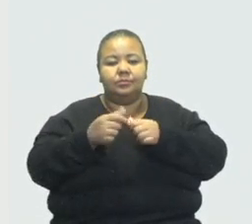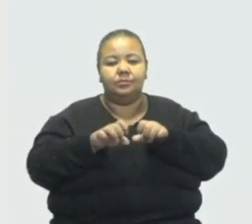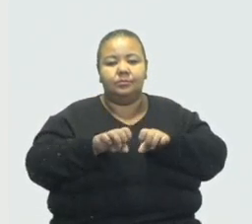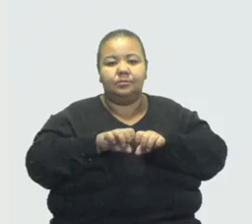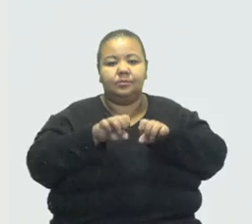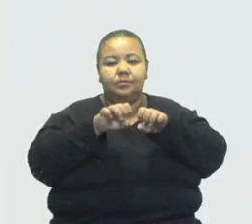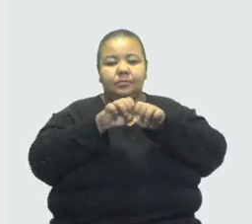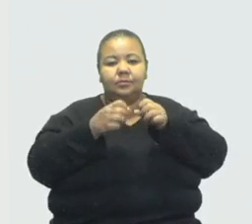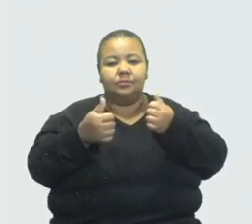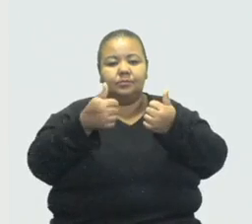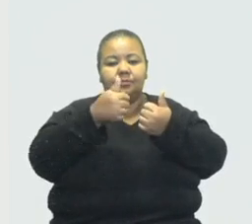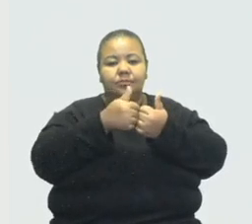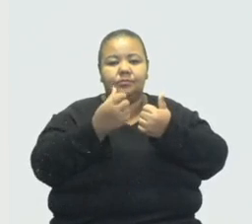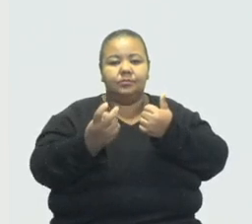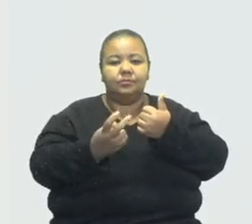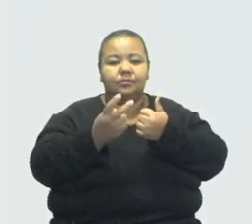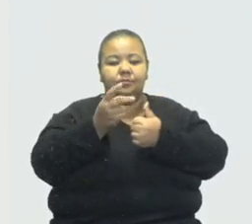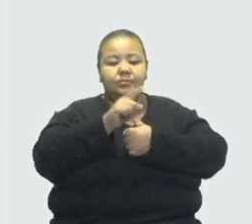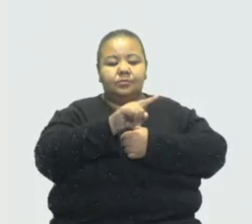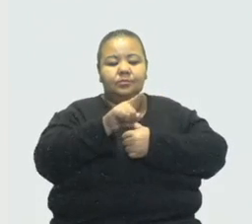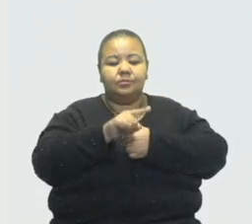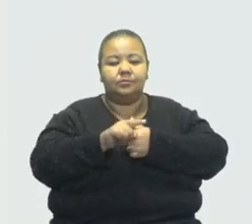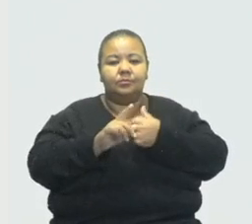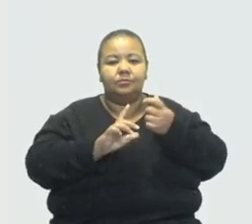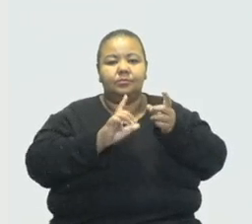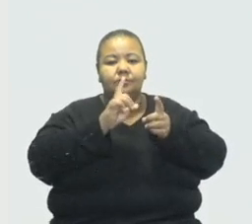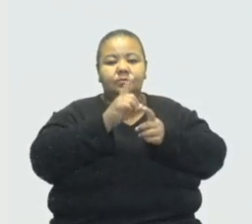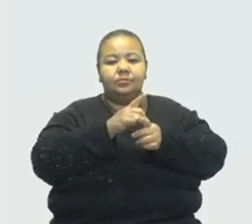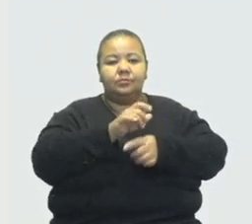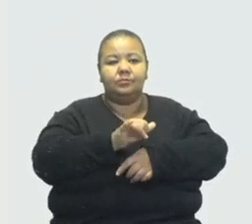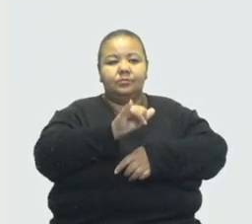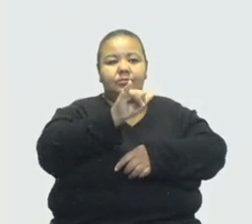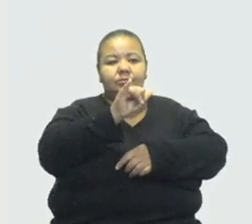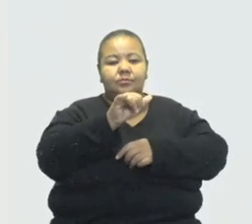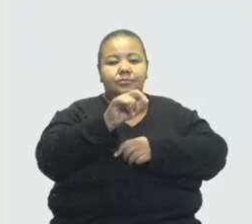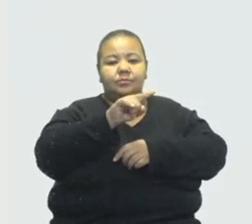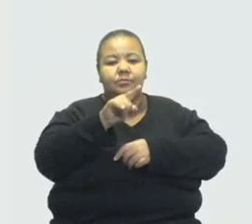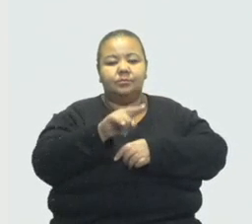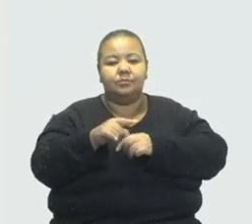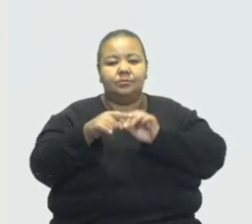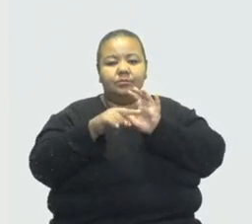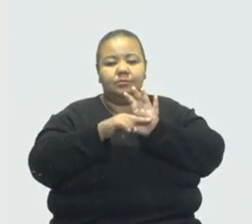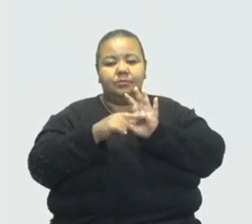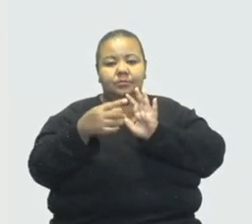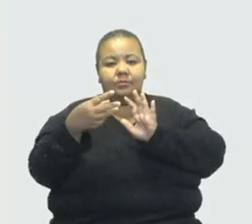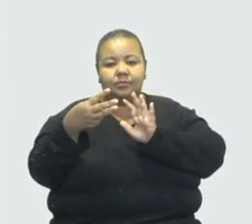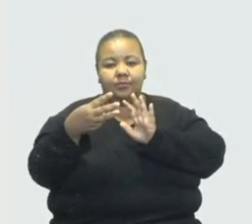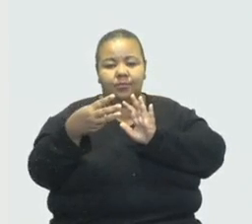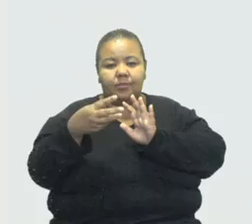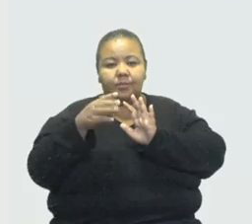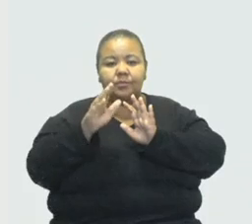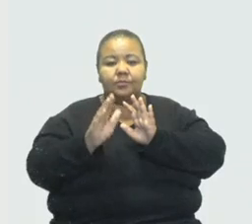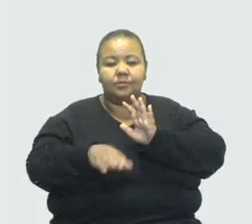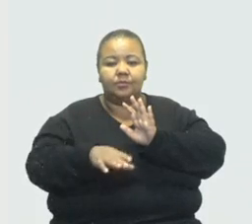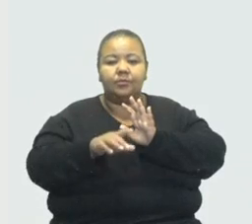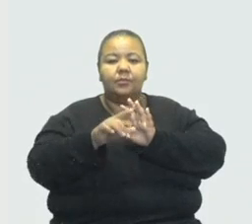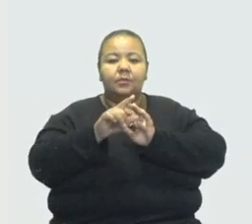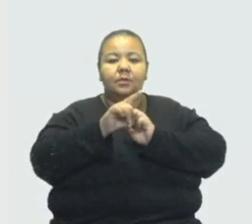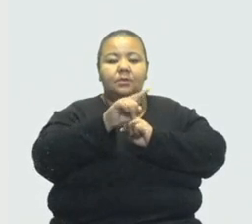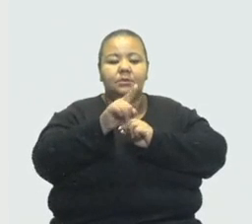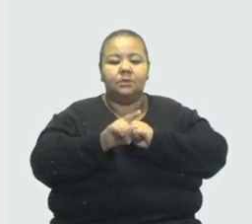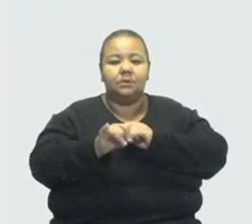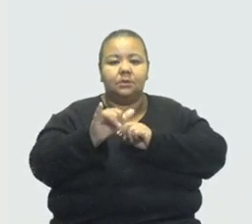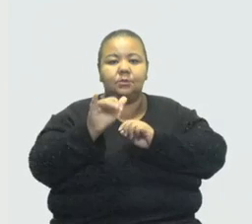substitui o valor de z, no qual nós vamos encontrar que o y é igual a menos 3. Encontramos o valor de z e de